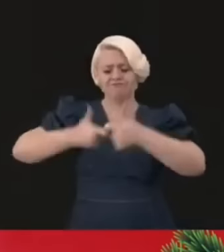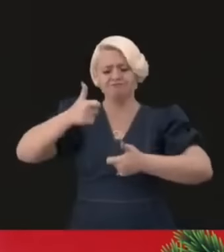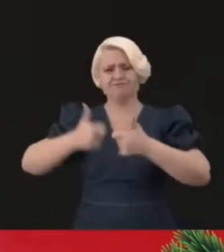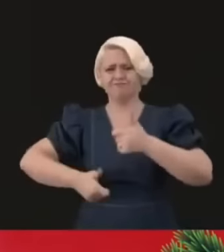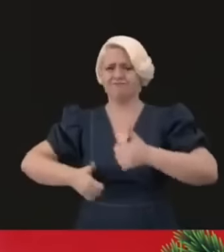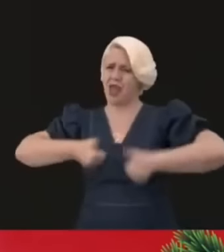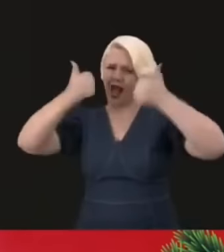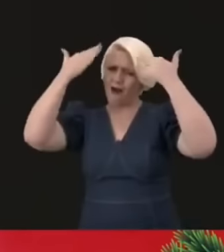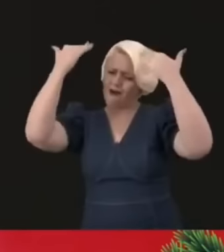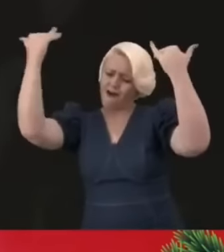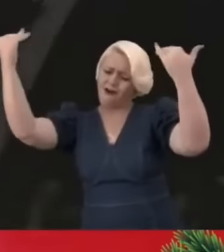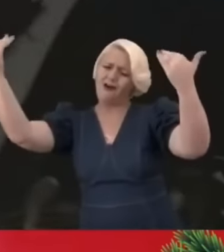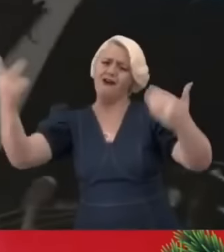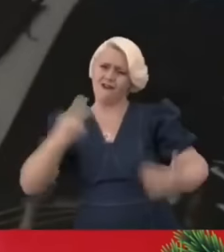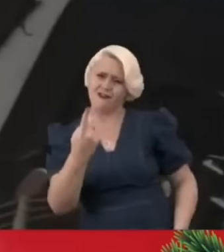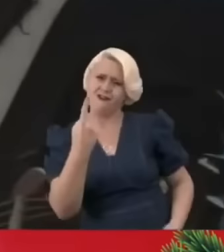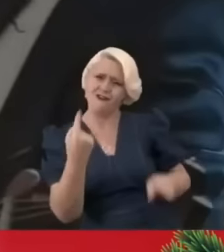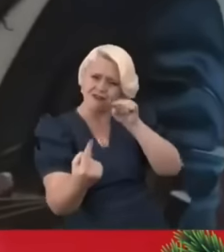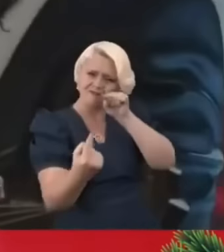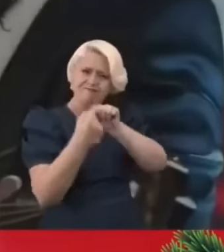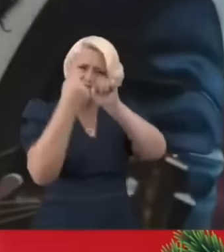tá deitada comigo.